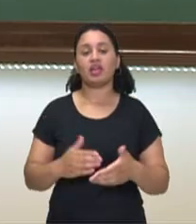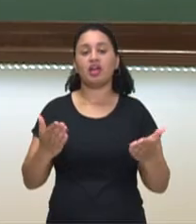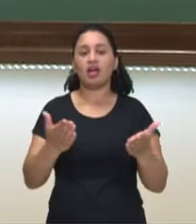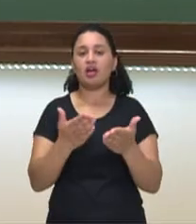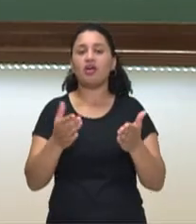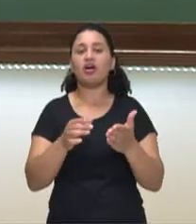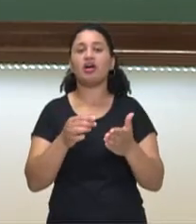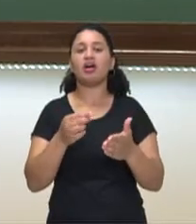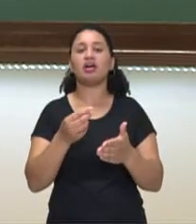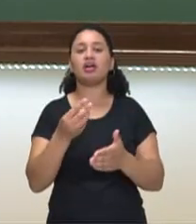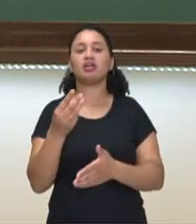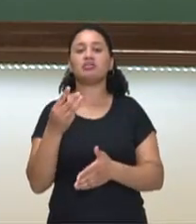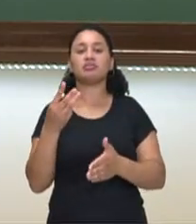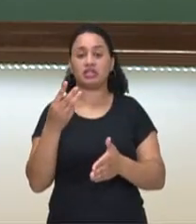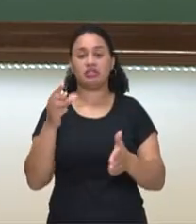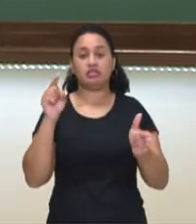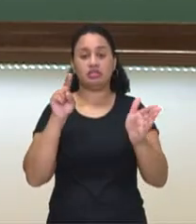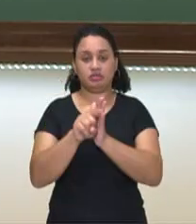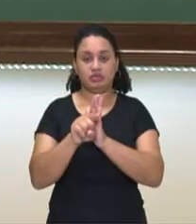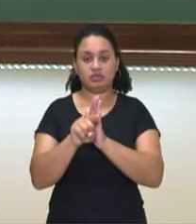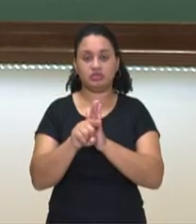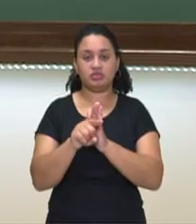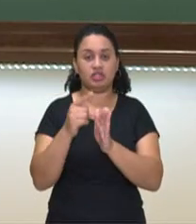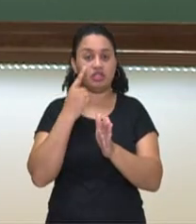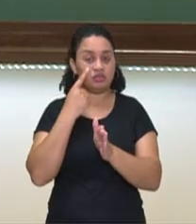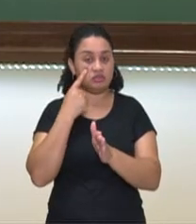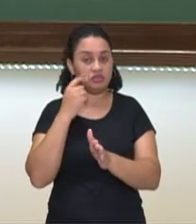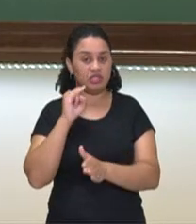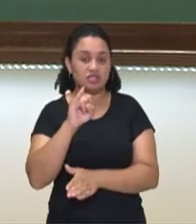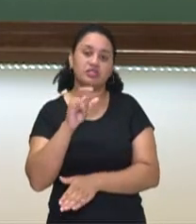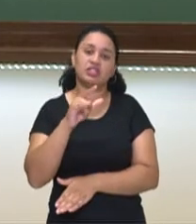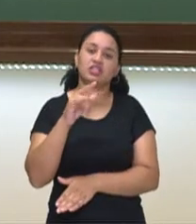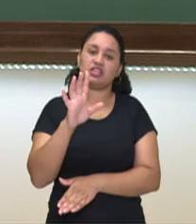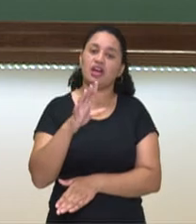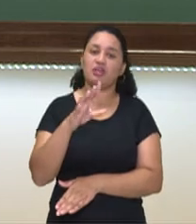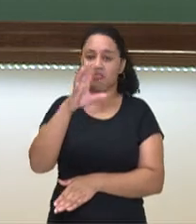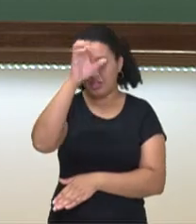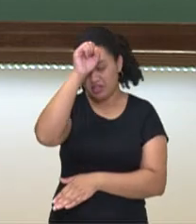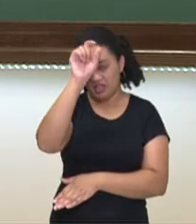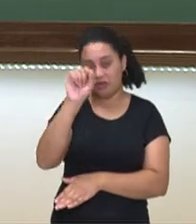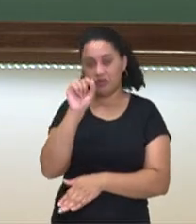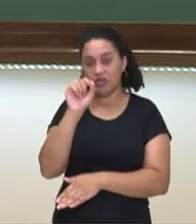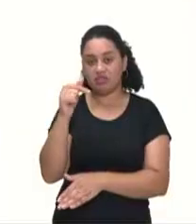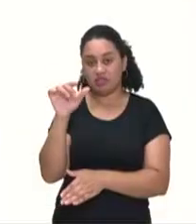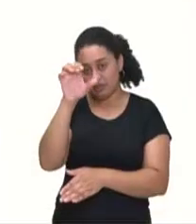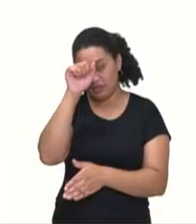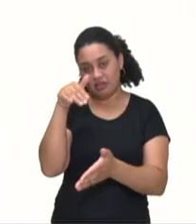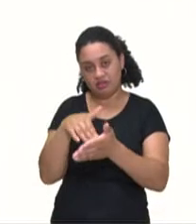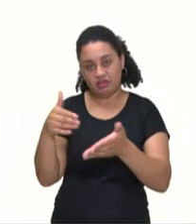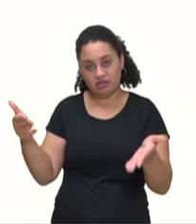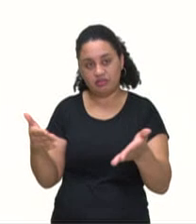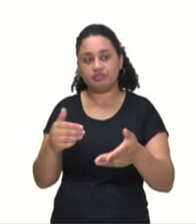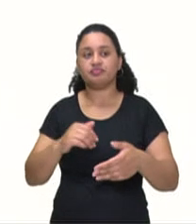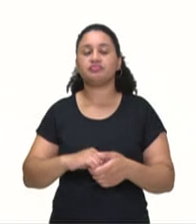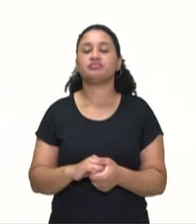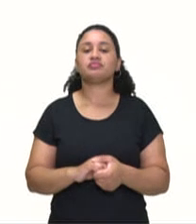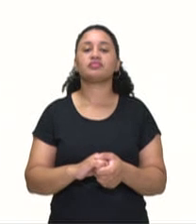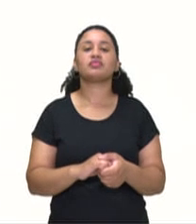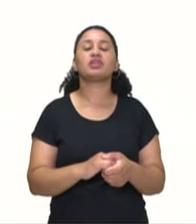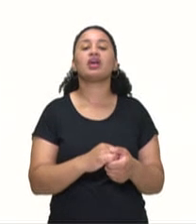Então, uma terceira questão, vamos testar seu conhecimento até aqui. Qual é